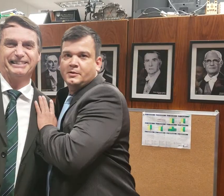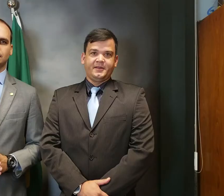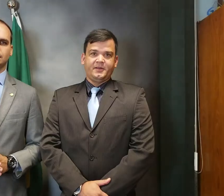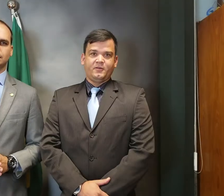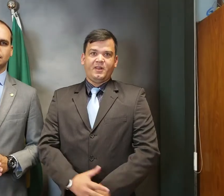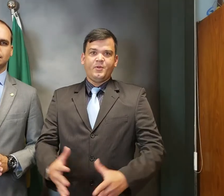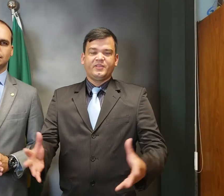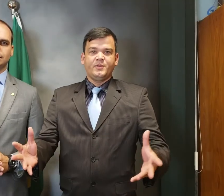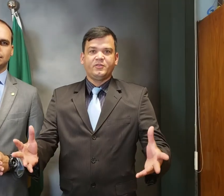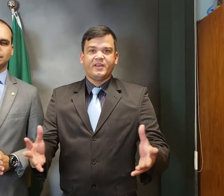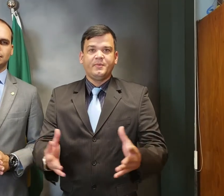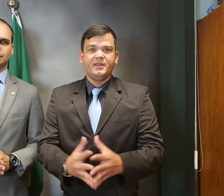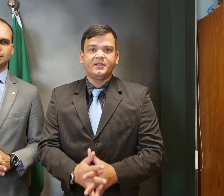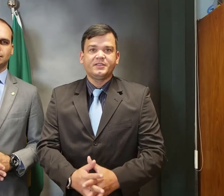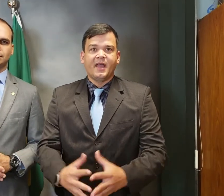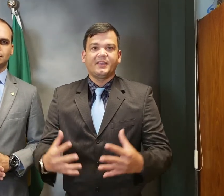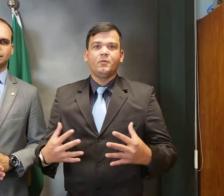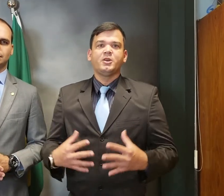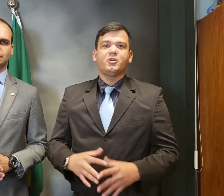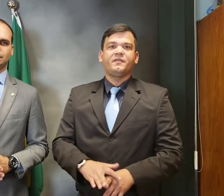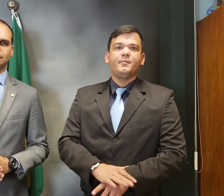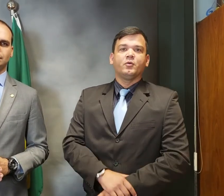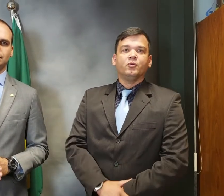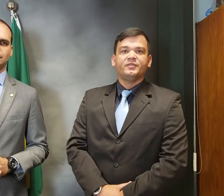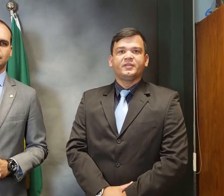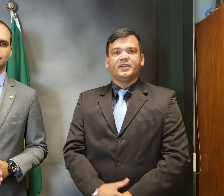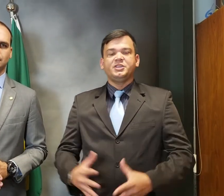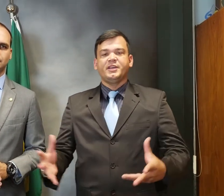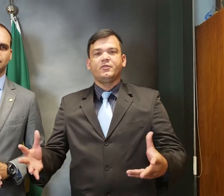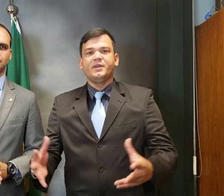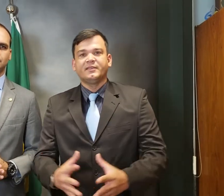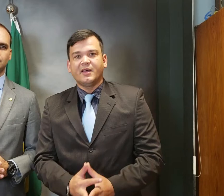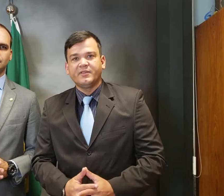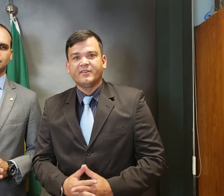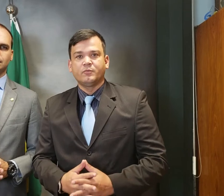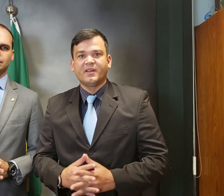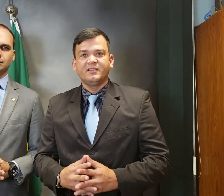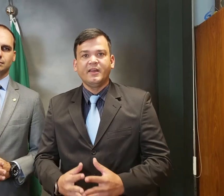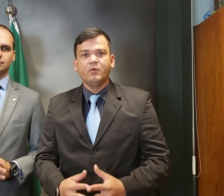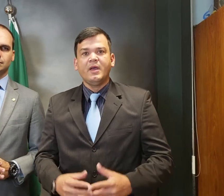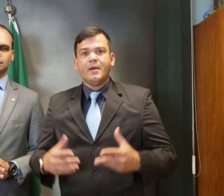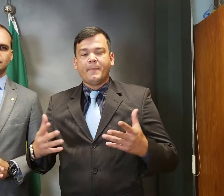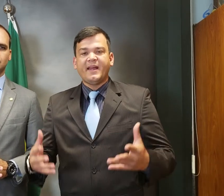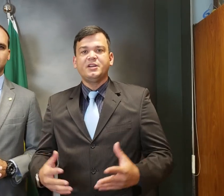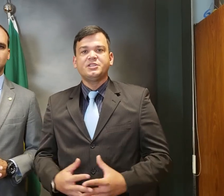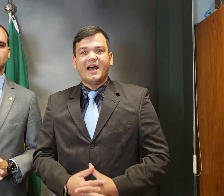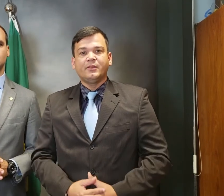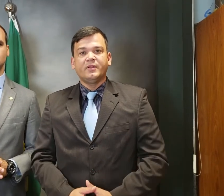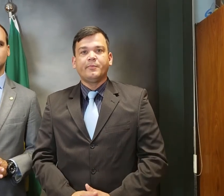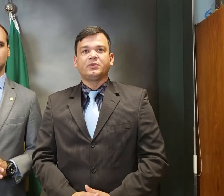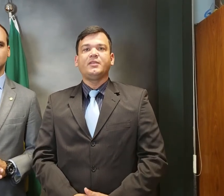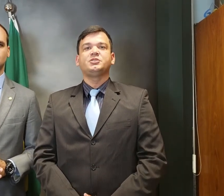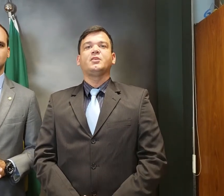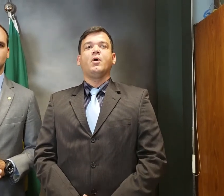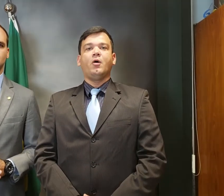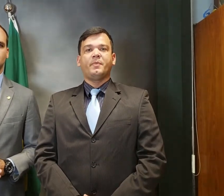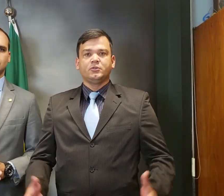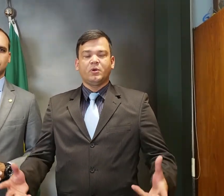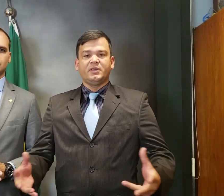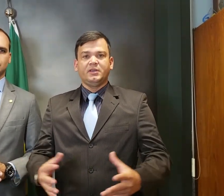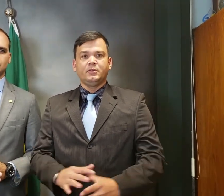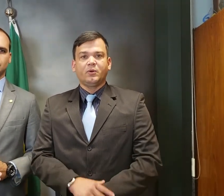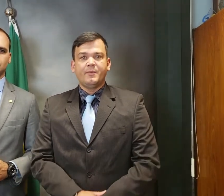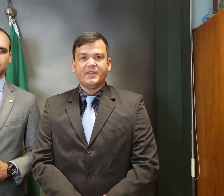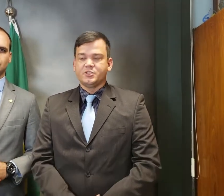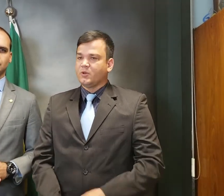Obrigado. Valeu. Olá, meus amigos e amigas, aqui o Major Fábio Russo, engenheiro militar do Exército Brasileiro, pré-candidato a deputado estadual.